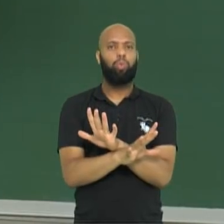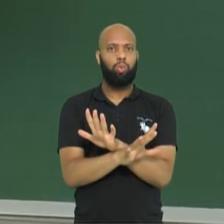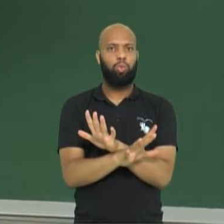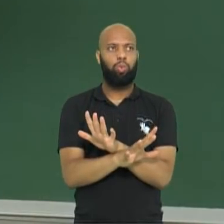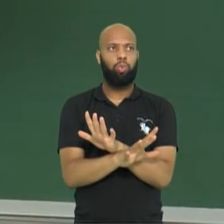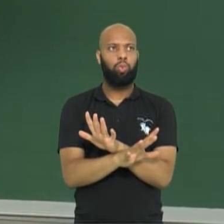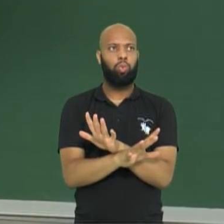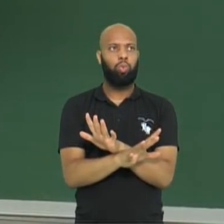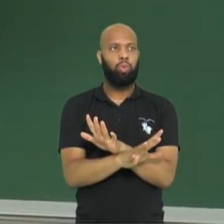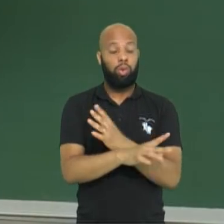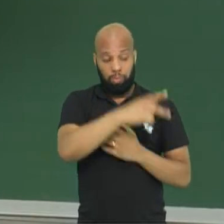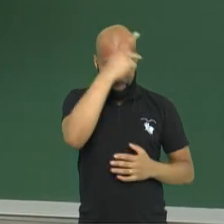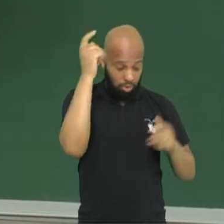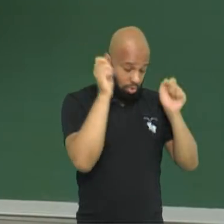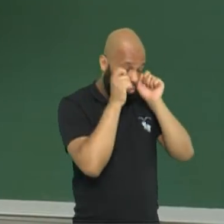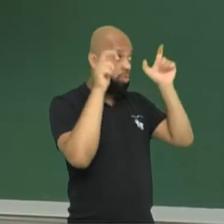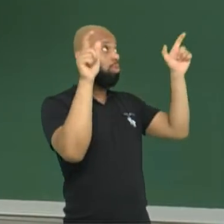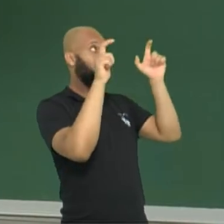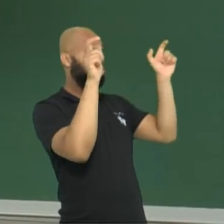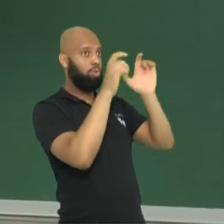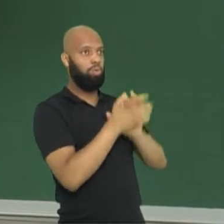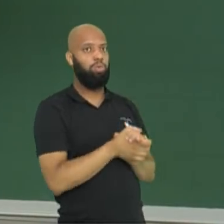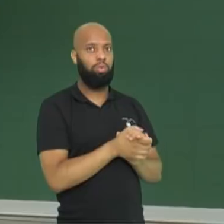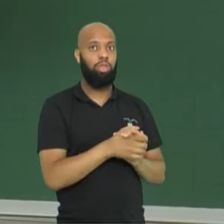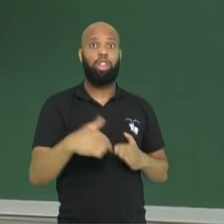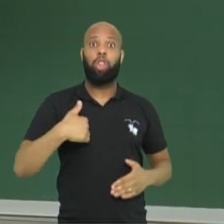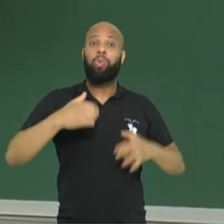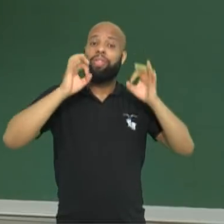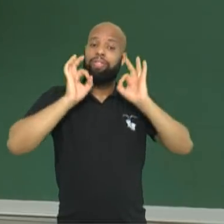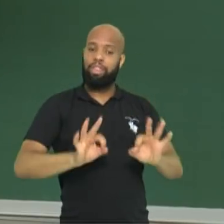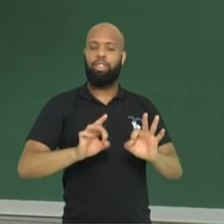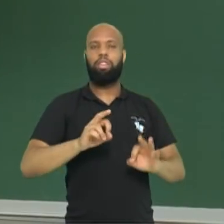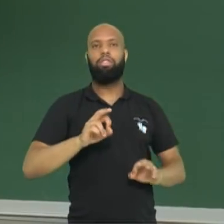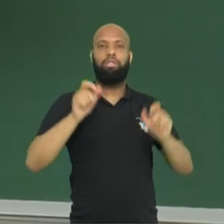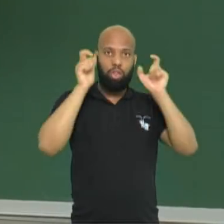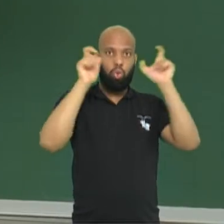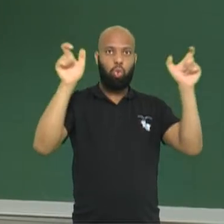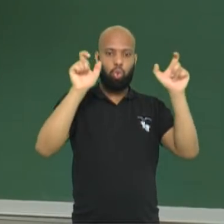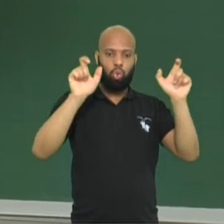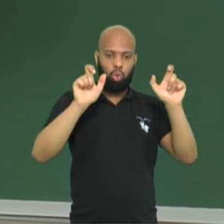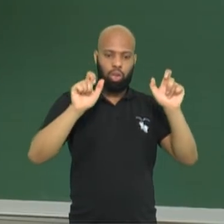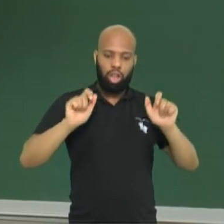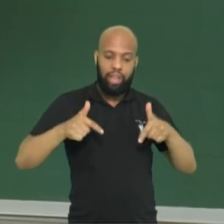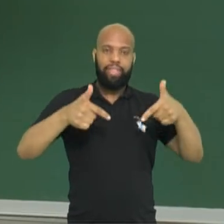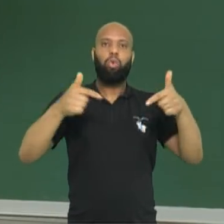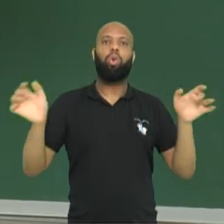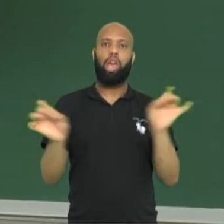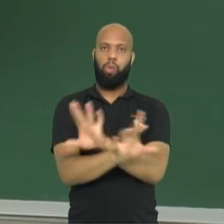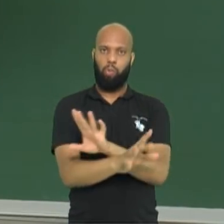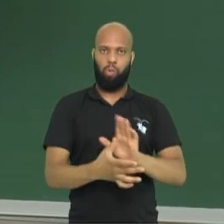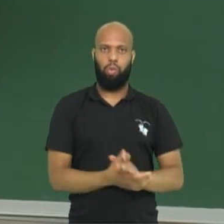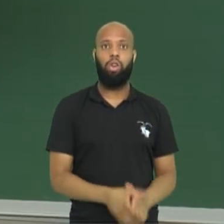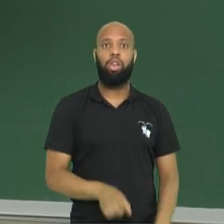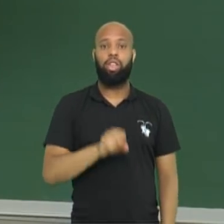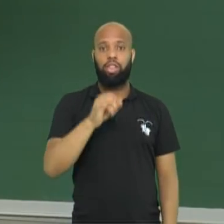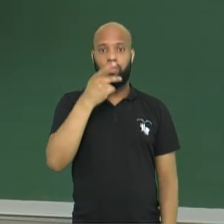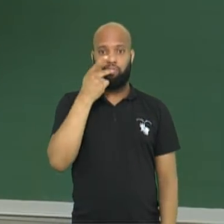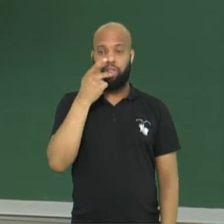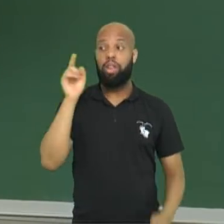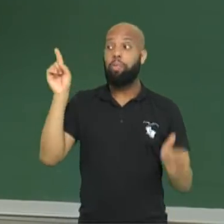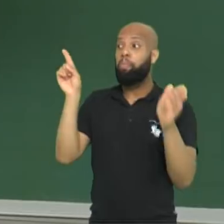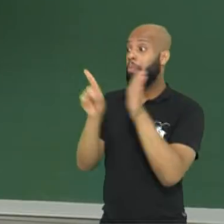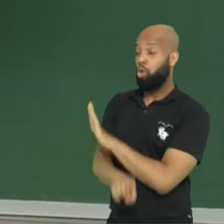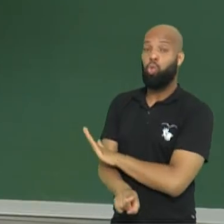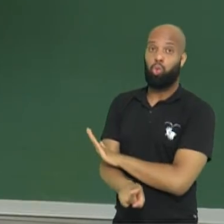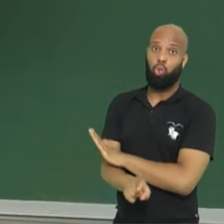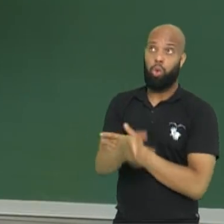eu digo alguém acordou, então, eu tenho certeza que ela acordou, a ação já está concluída, né? E quando eu digo alguém